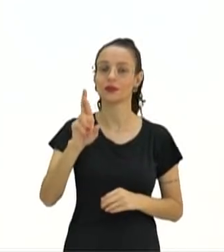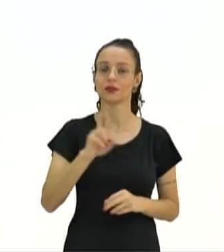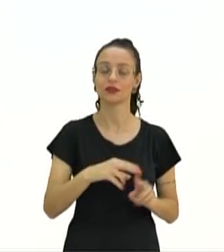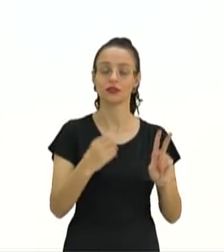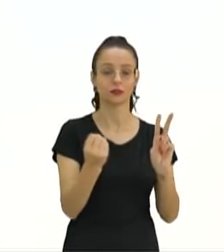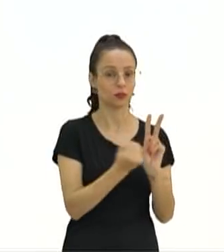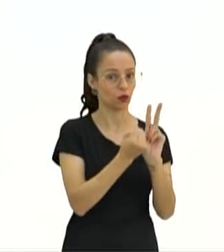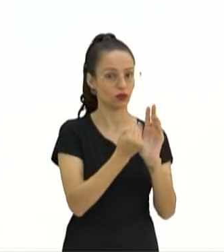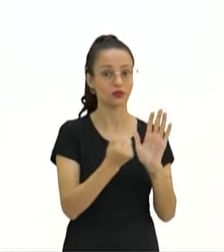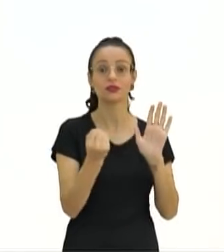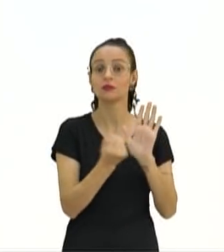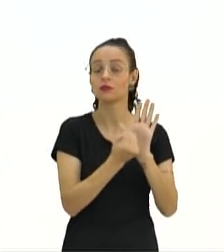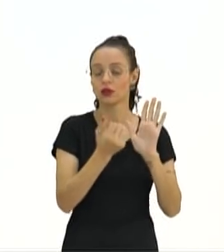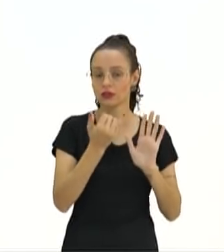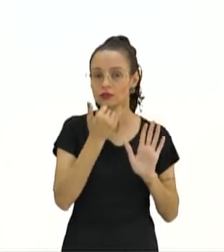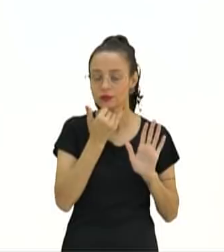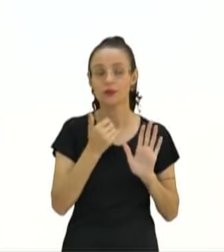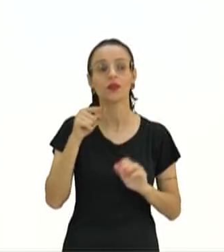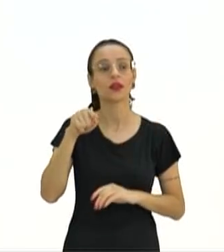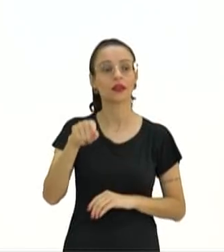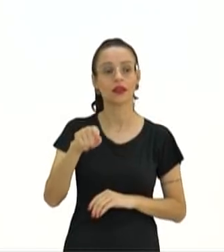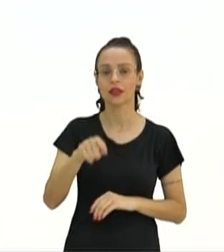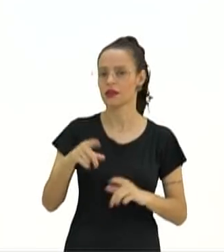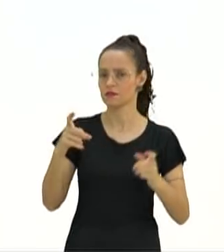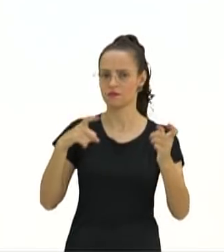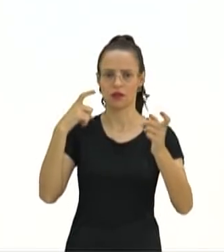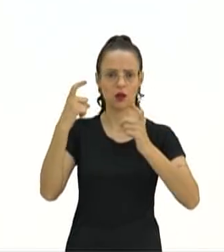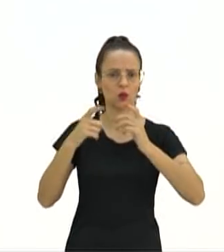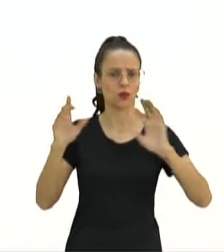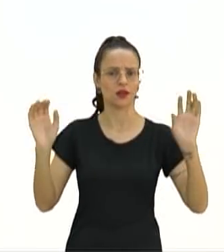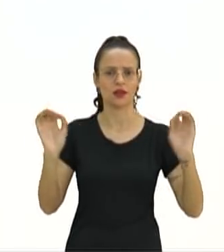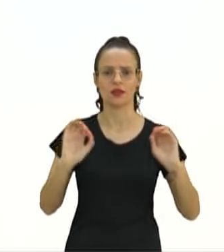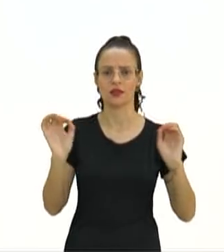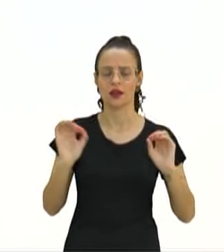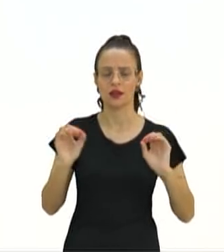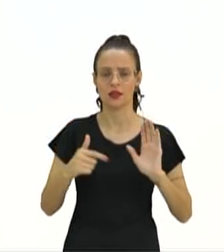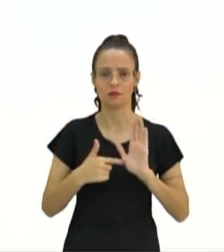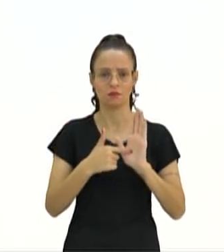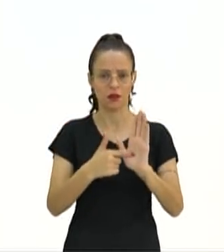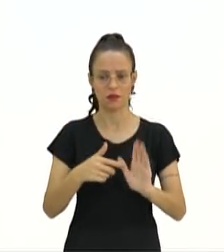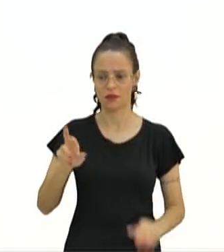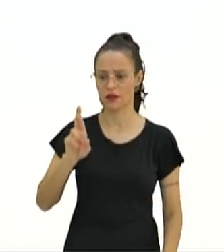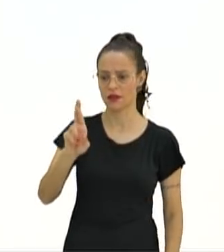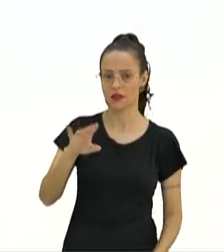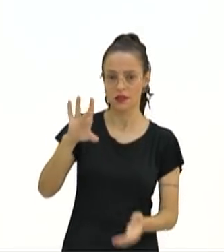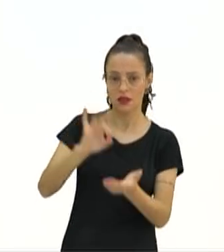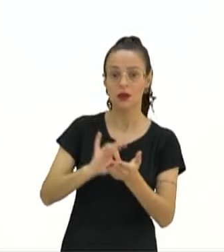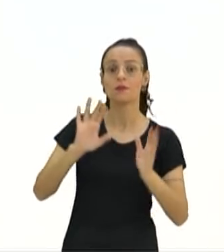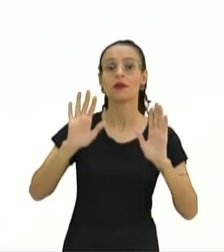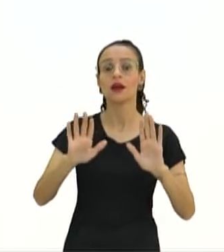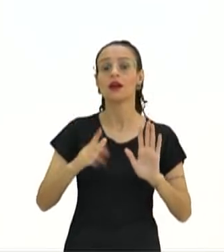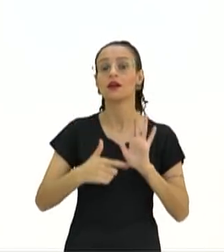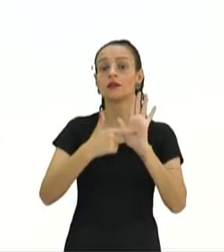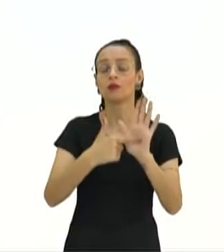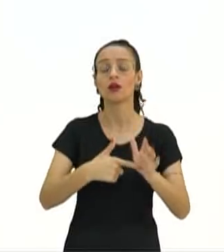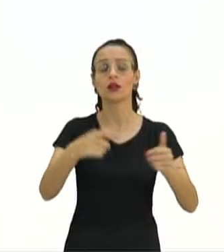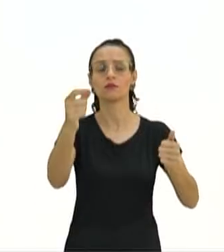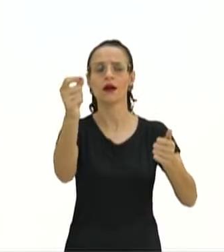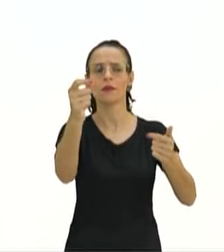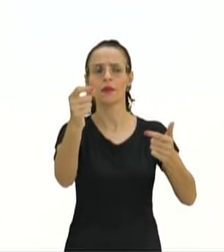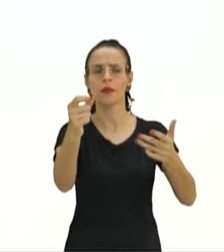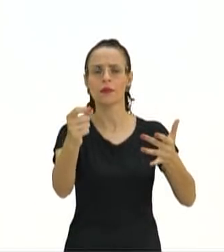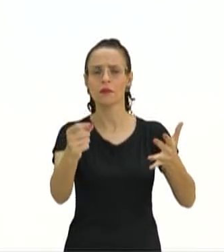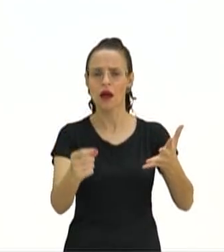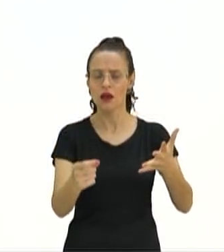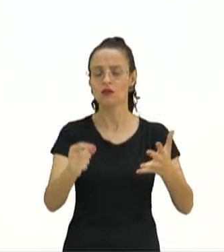são simbólicas, não se preocupam em representar a realidade, mas trazer elementos do meio